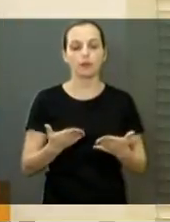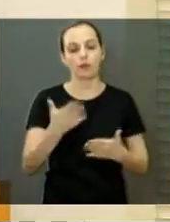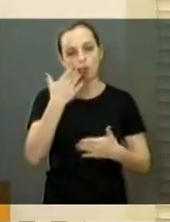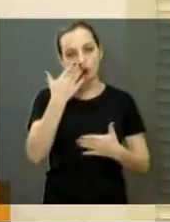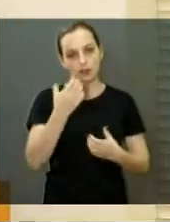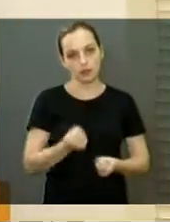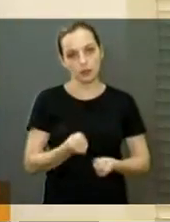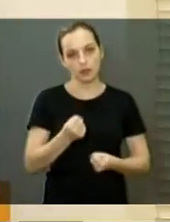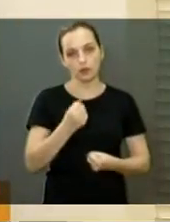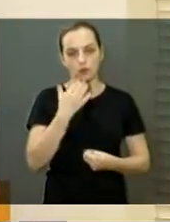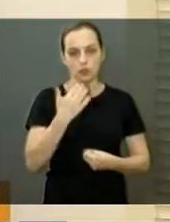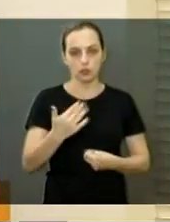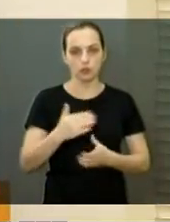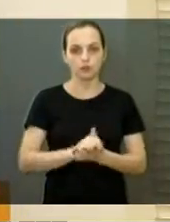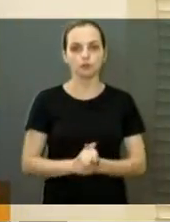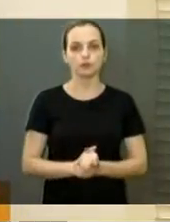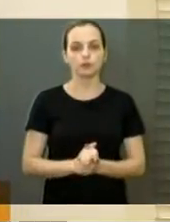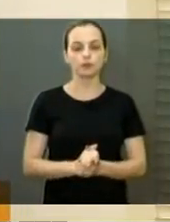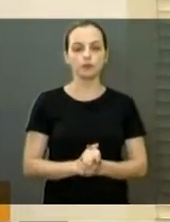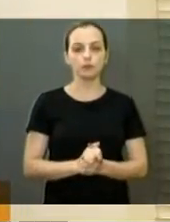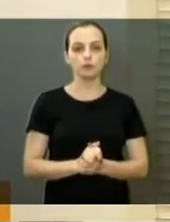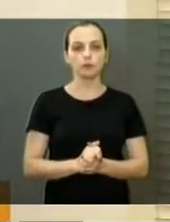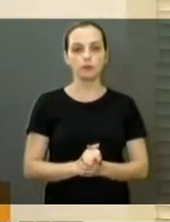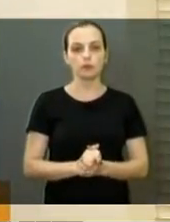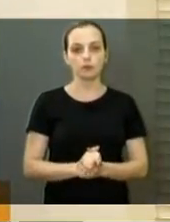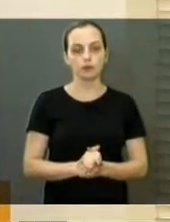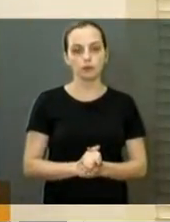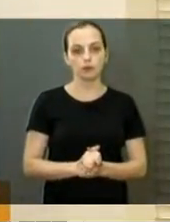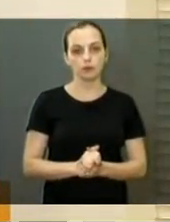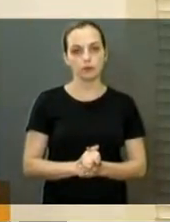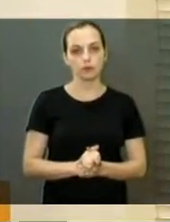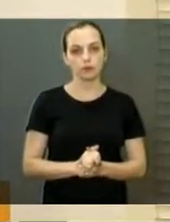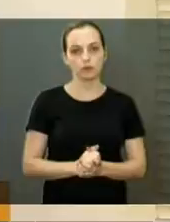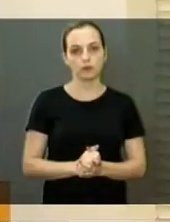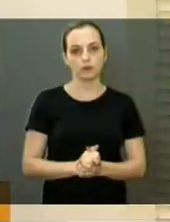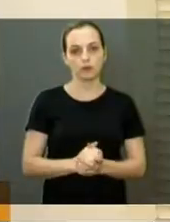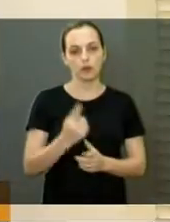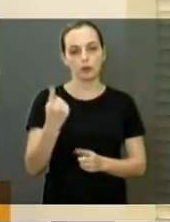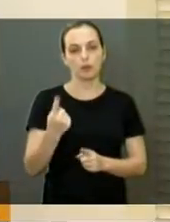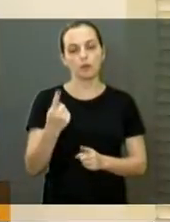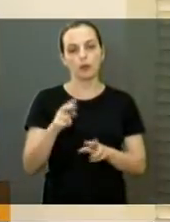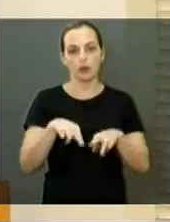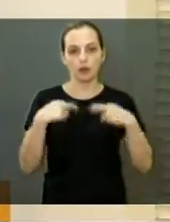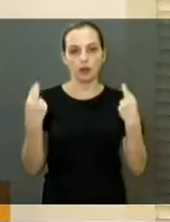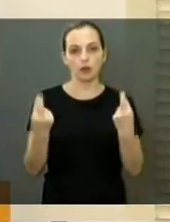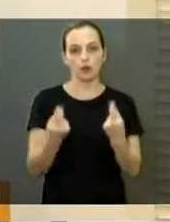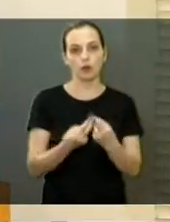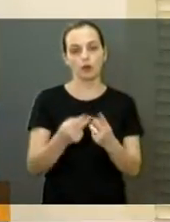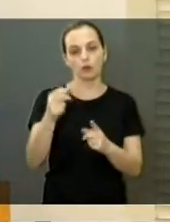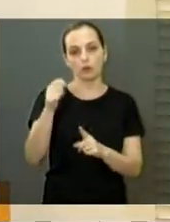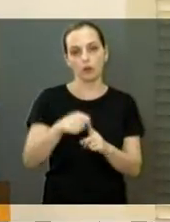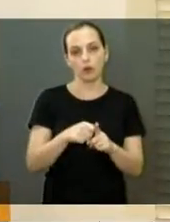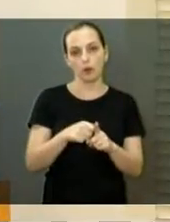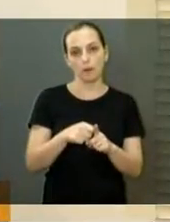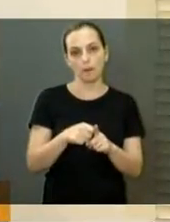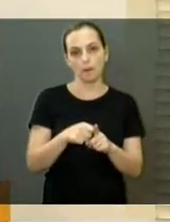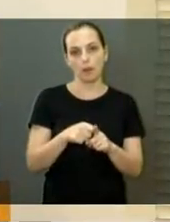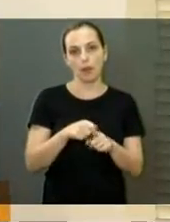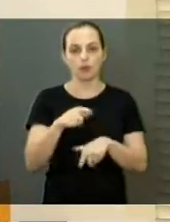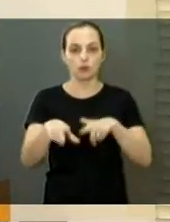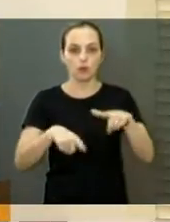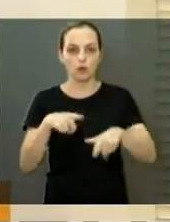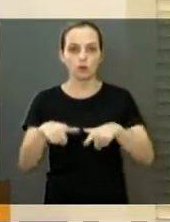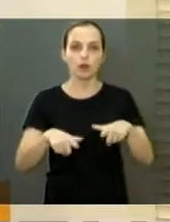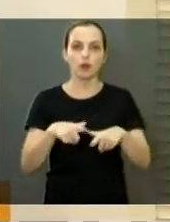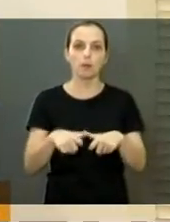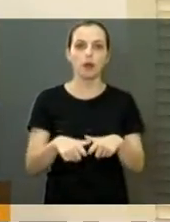atendido nossa demanda. Como sempre, na primeira sessão do mês, nós vamos mostrar o resumo mensal de atividades do gabinete.